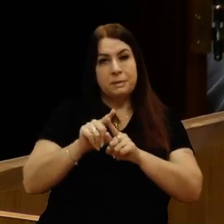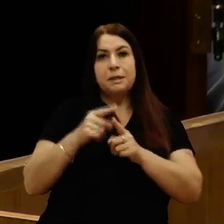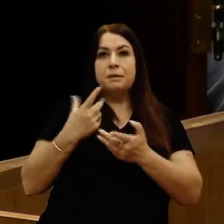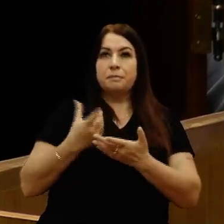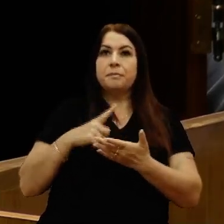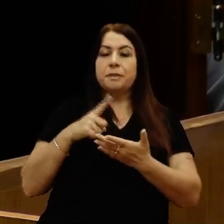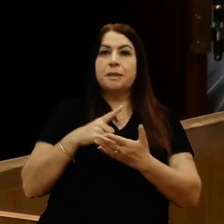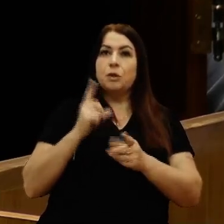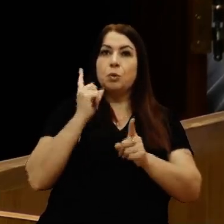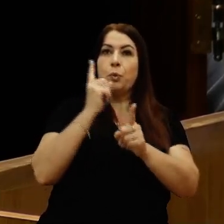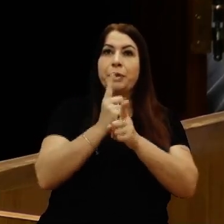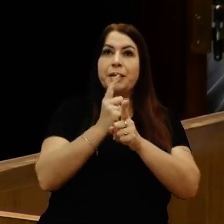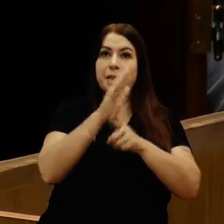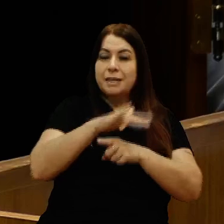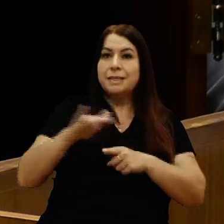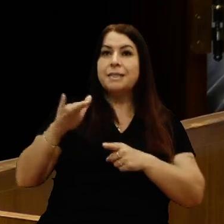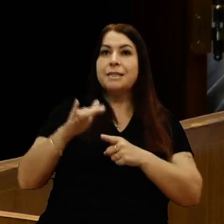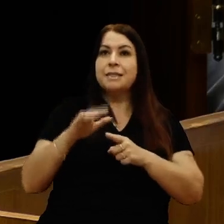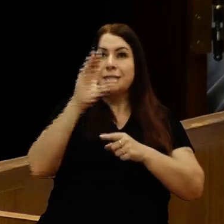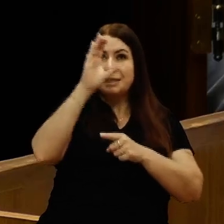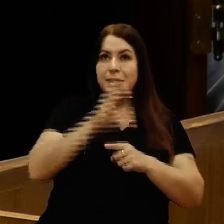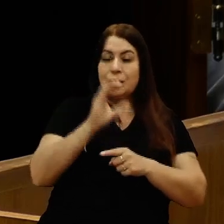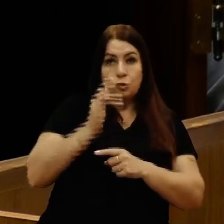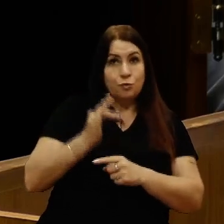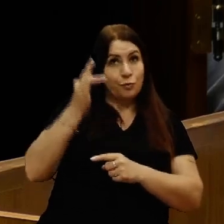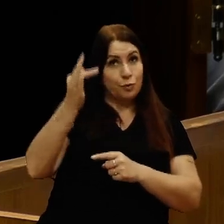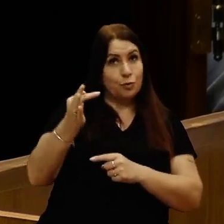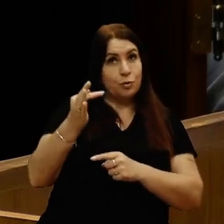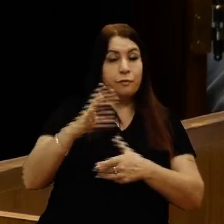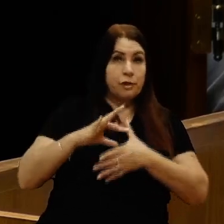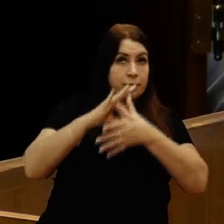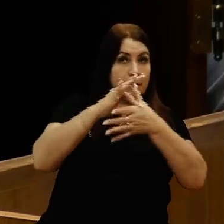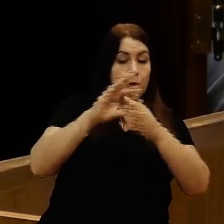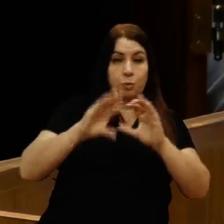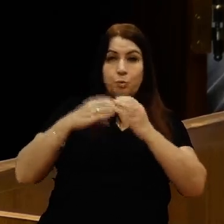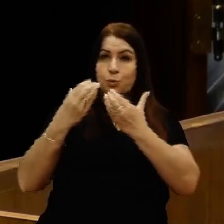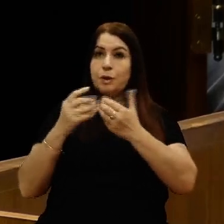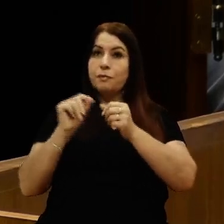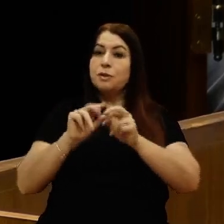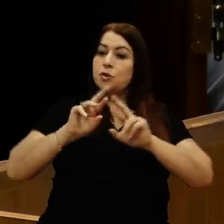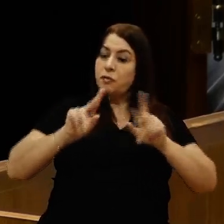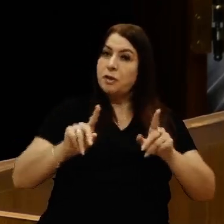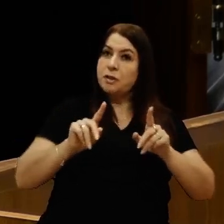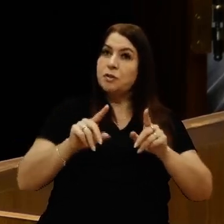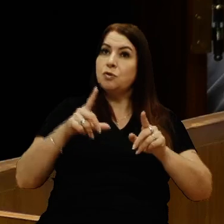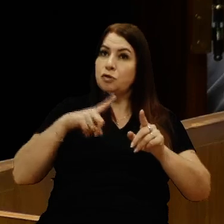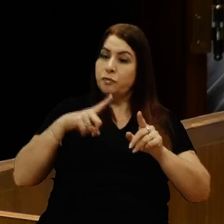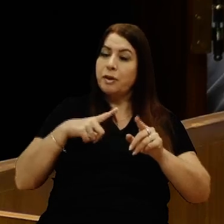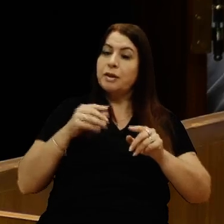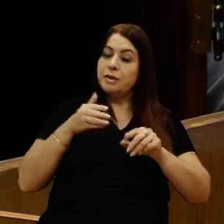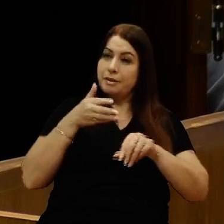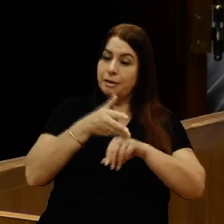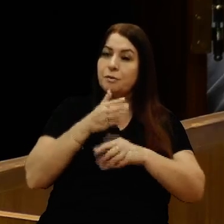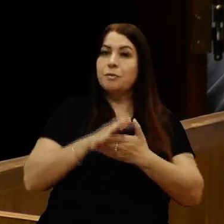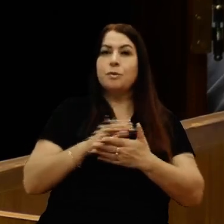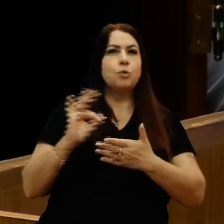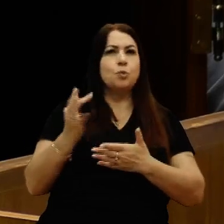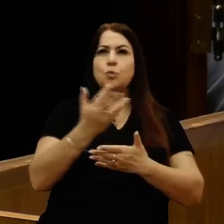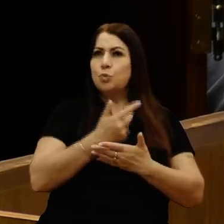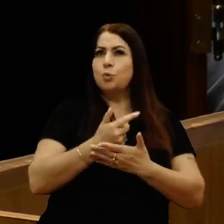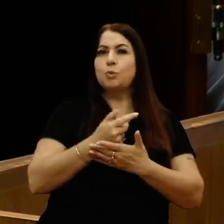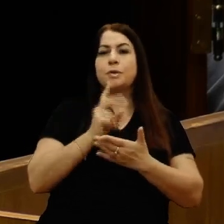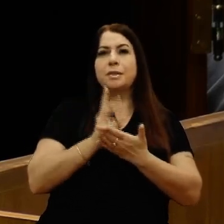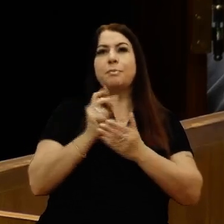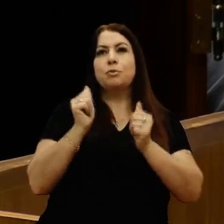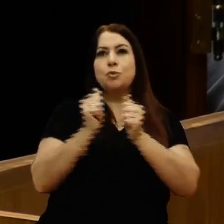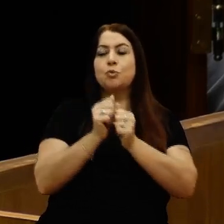também encontrar nas nossas crianças cidadãos do futuro que vão liderar a comunidade, que vão fazer a diferença onde eles estiverem, e tudo isso sempre